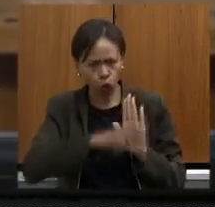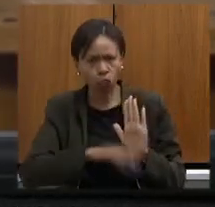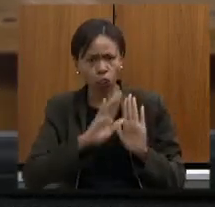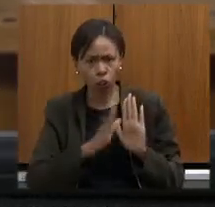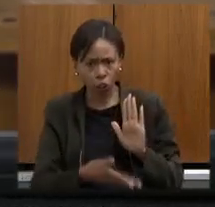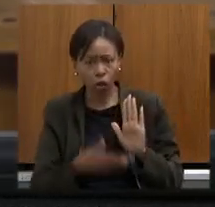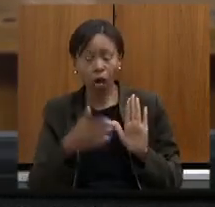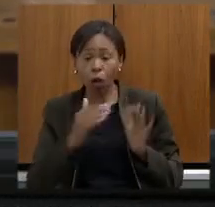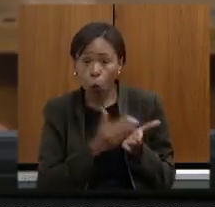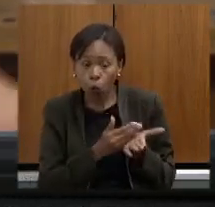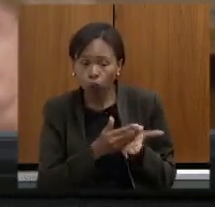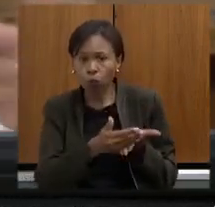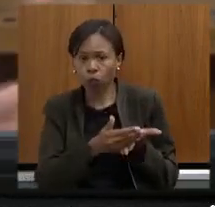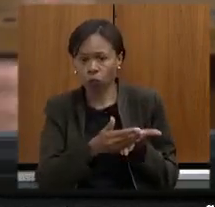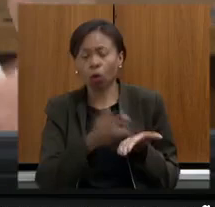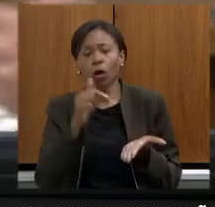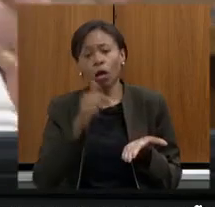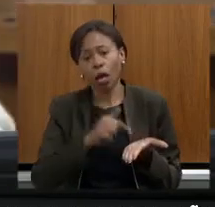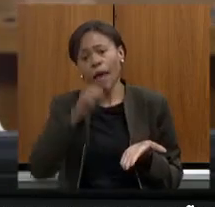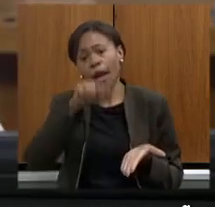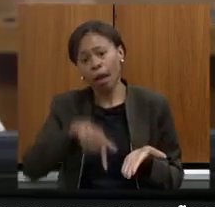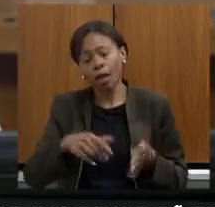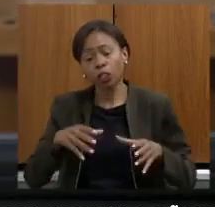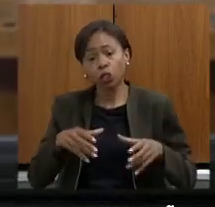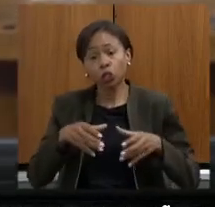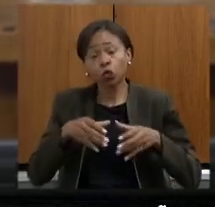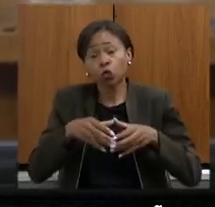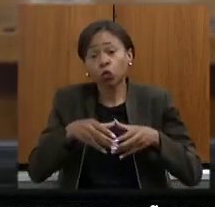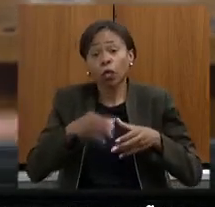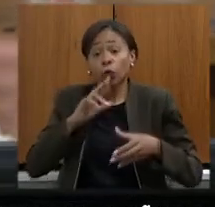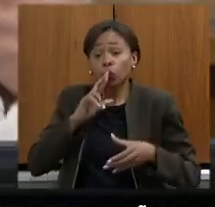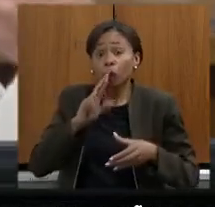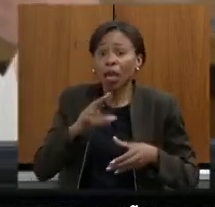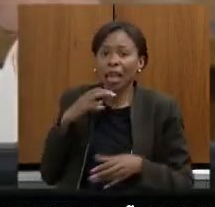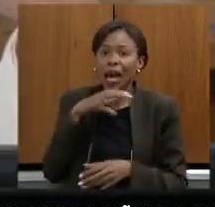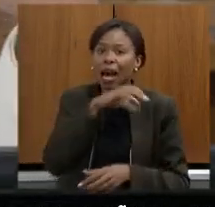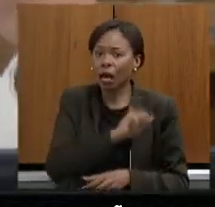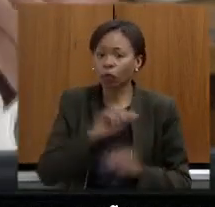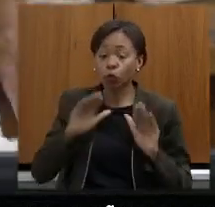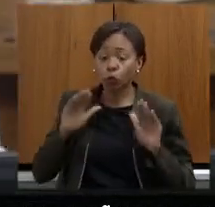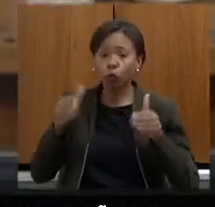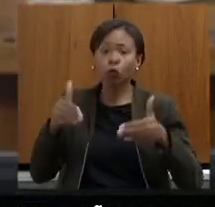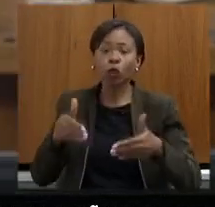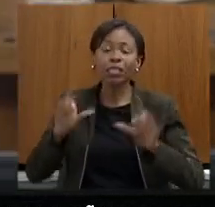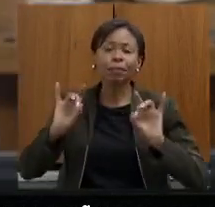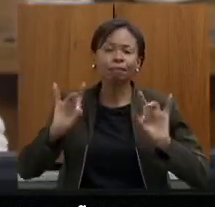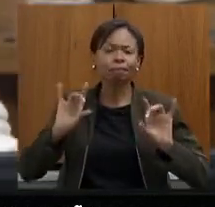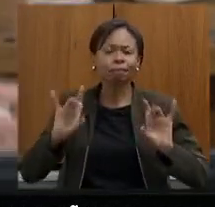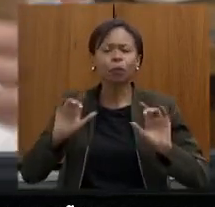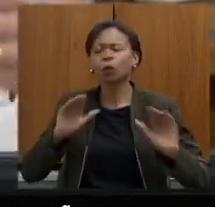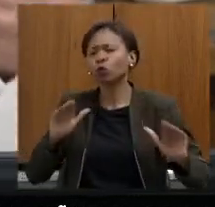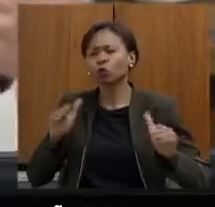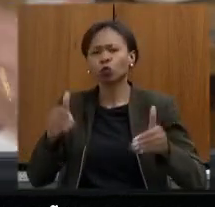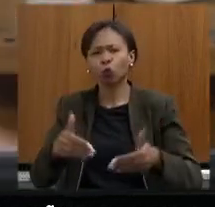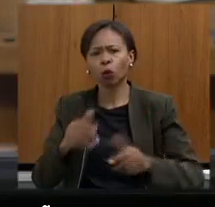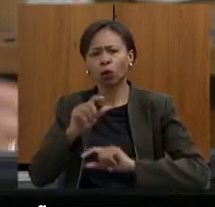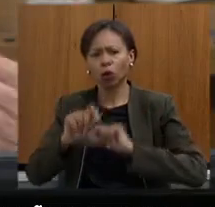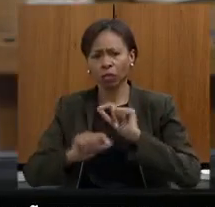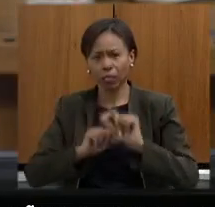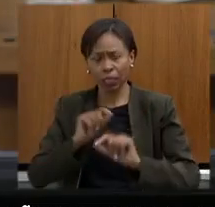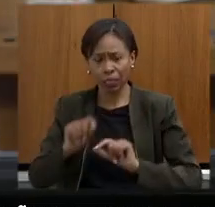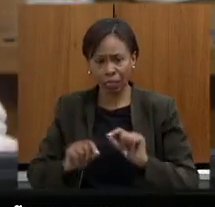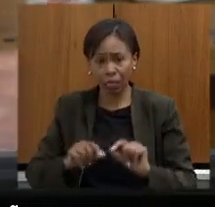estão com ordem de início dizem respeito a esse pacote e você sabe disso que são ações voltadas especialmente é